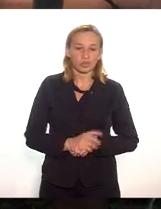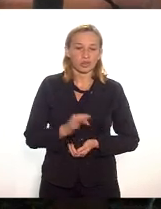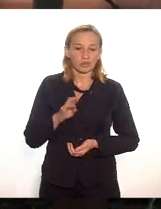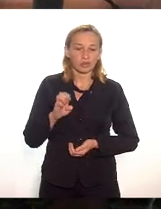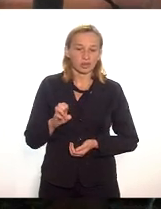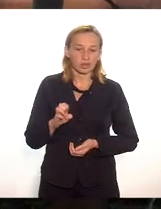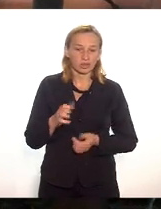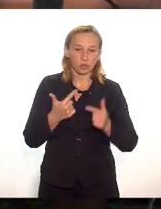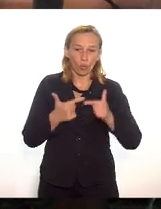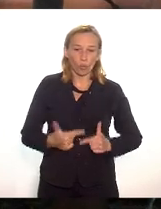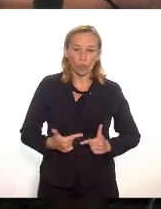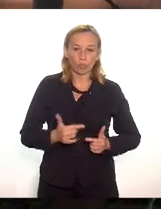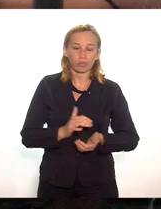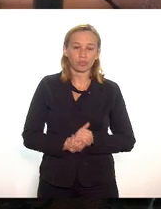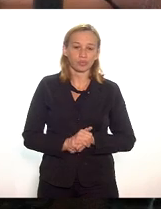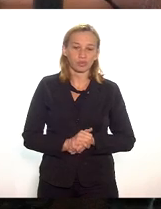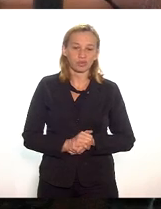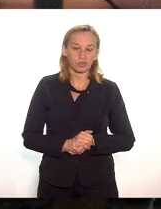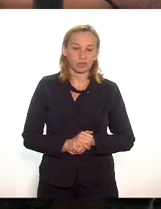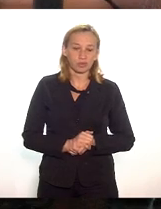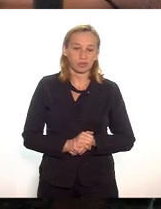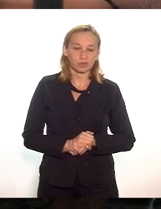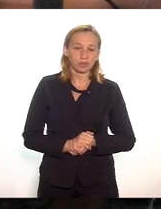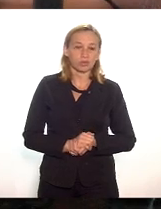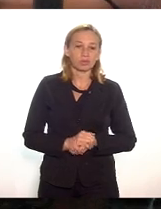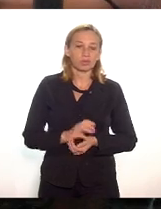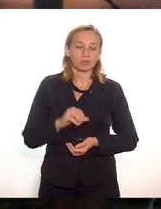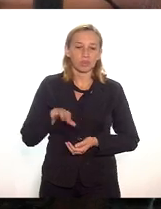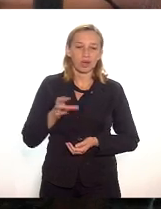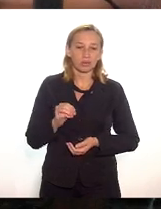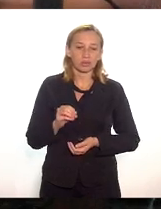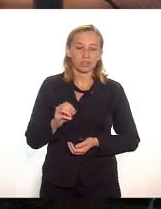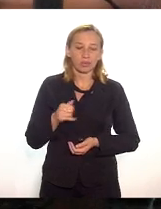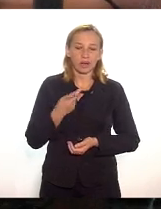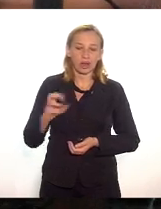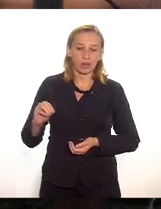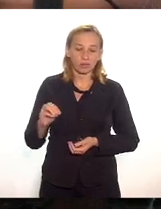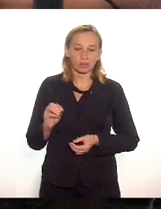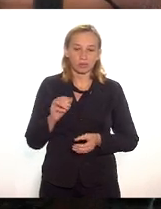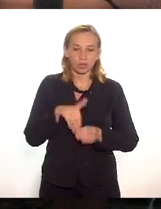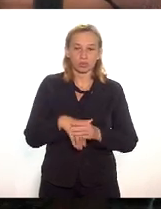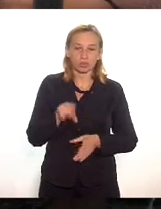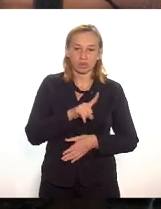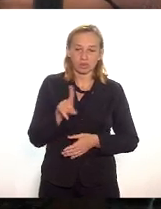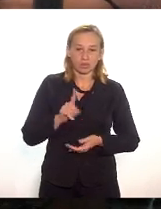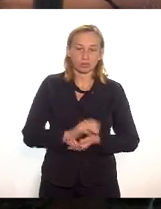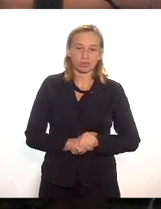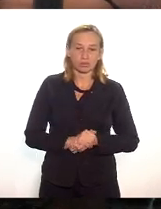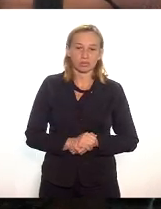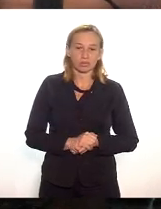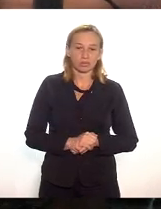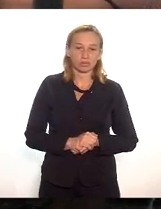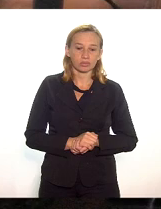Franciane, abstenção. Marcos Abraão votou não.